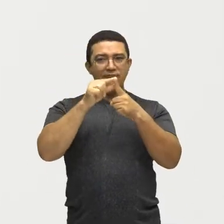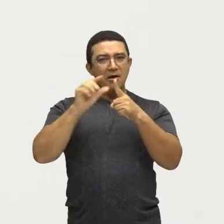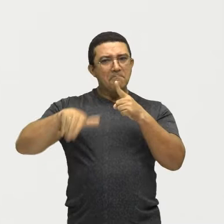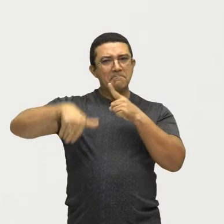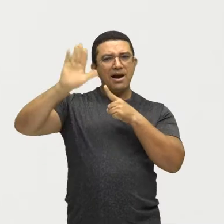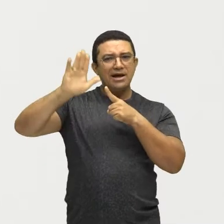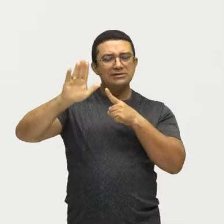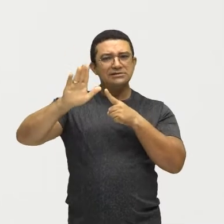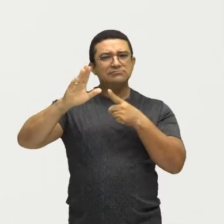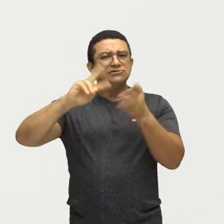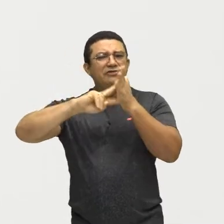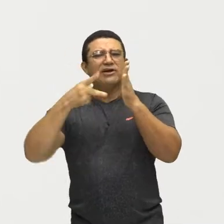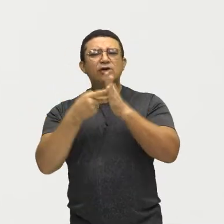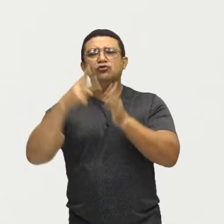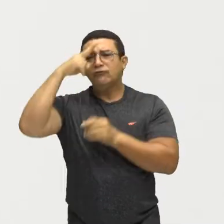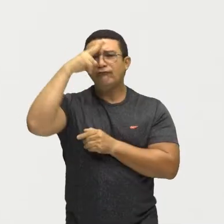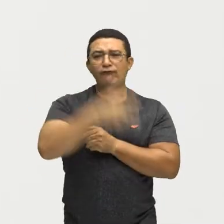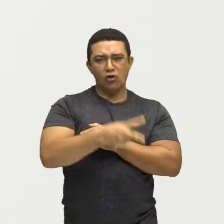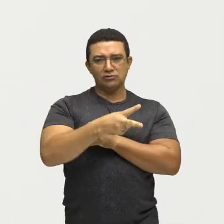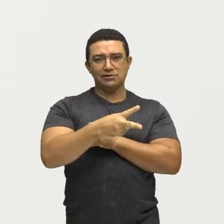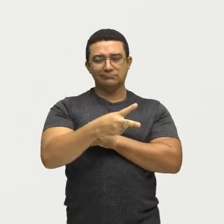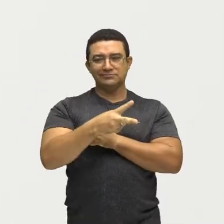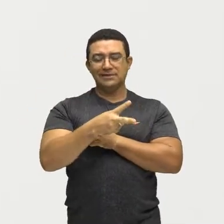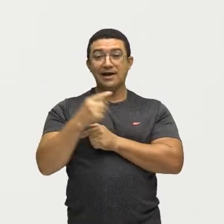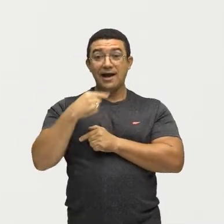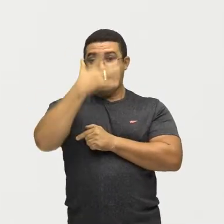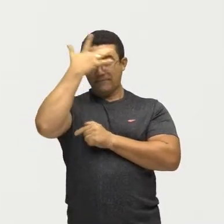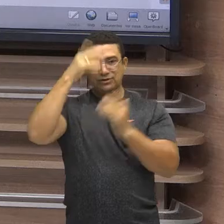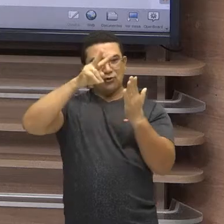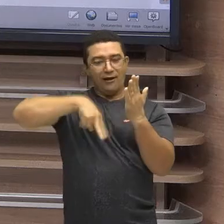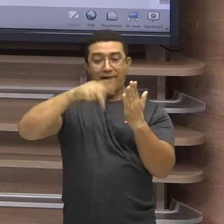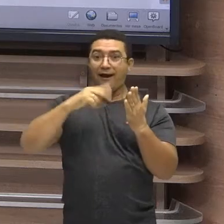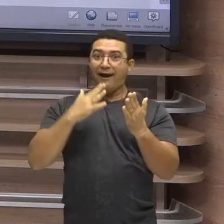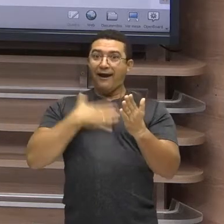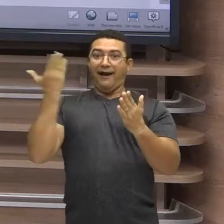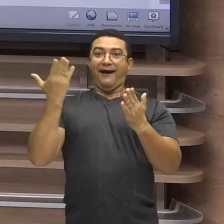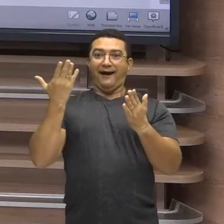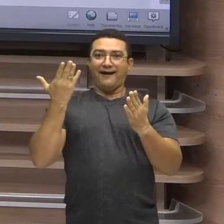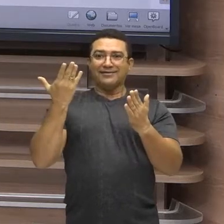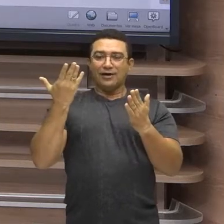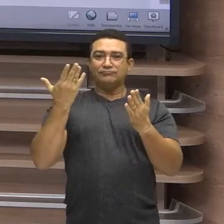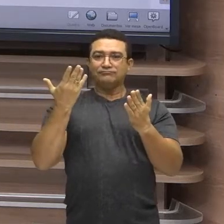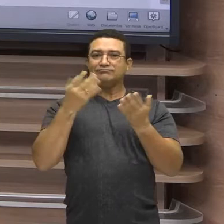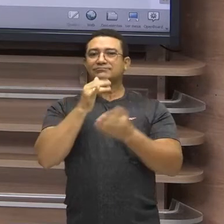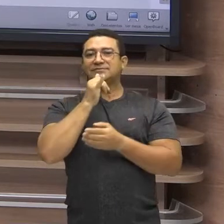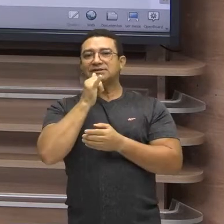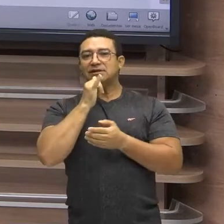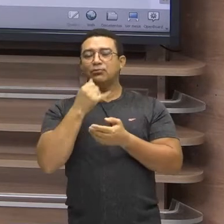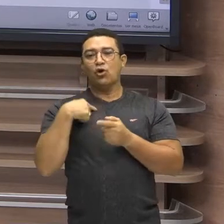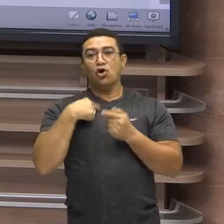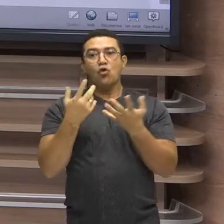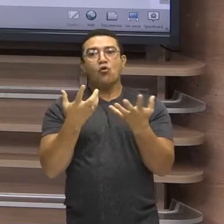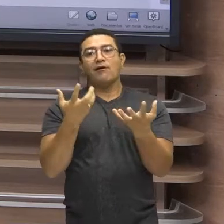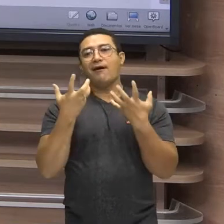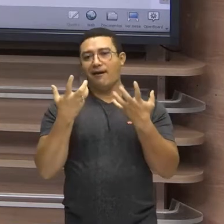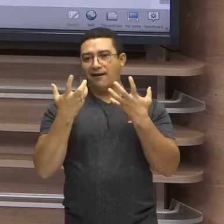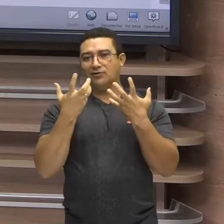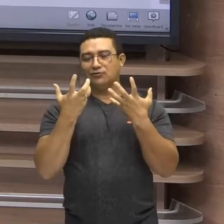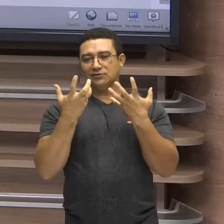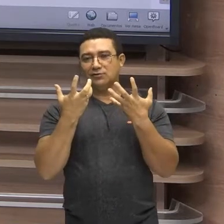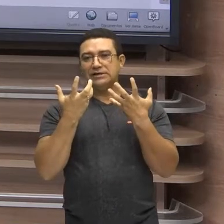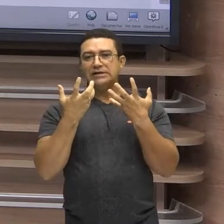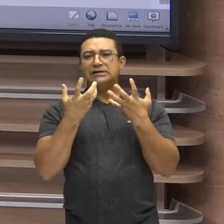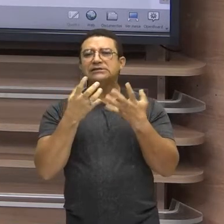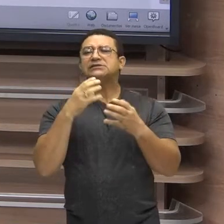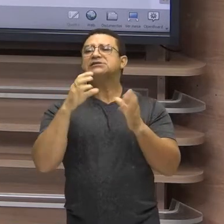impressionando assim o leitor. Então, por que eu exagero? Mas é porque eu quero exagerar.